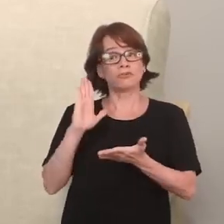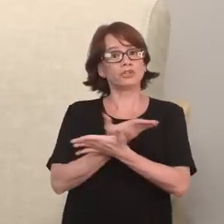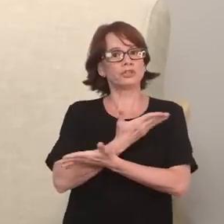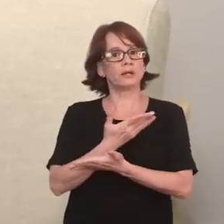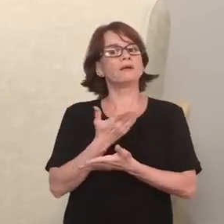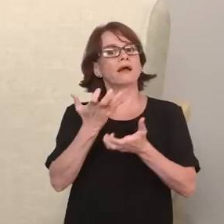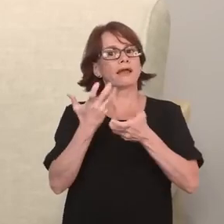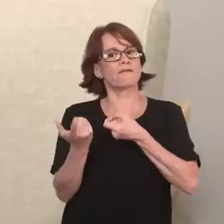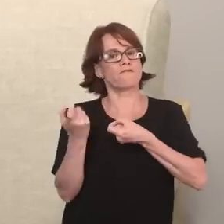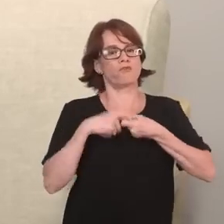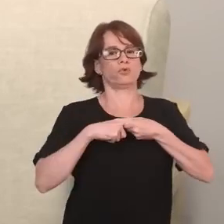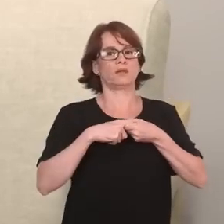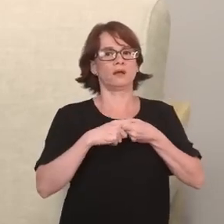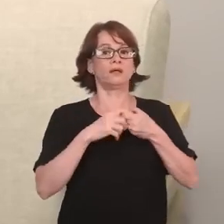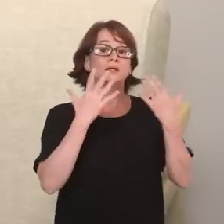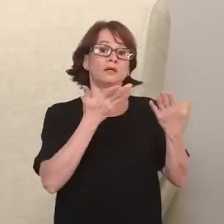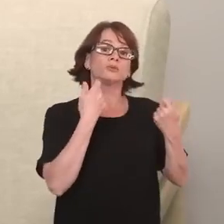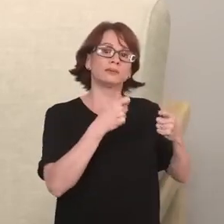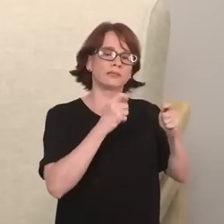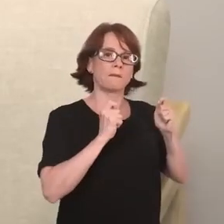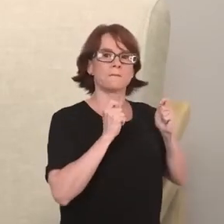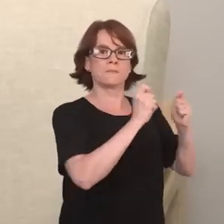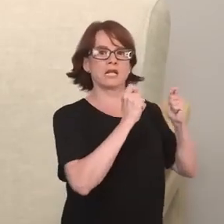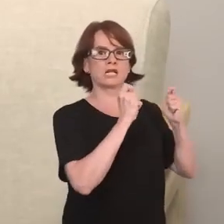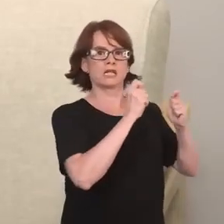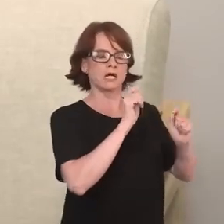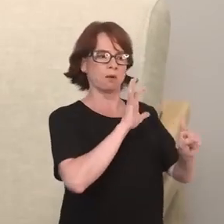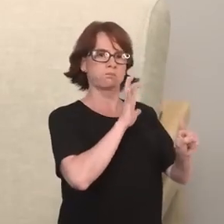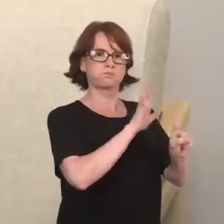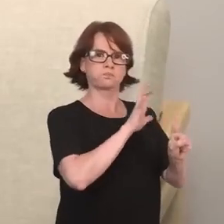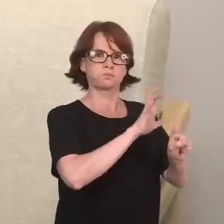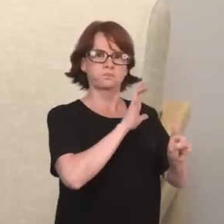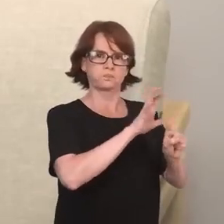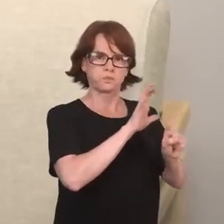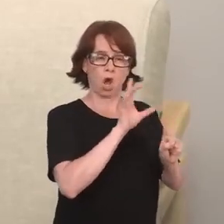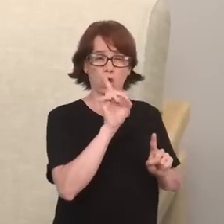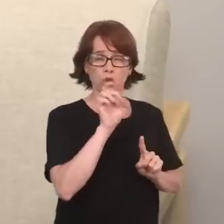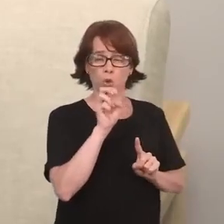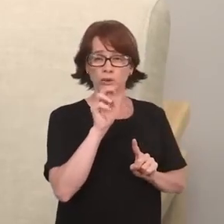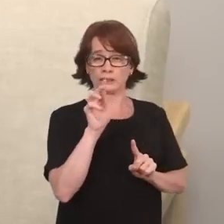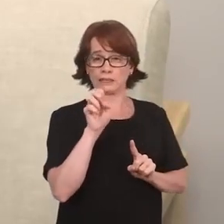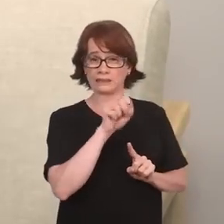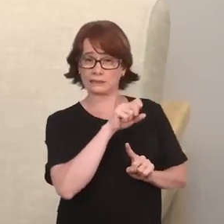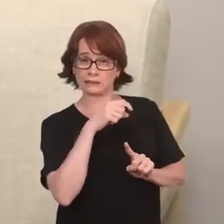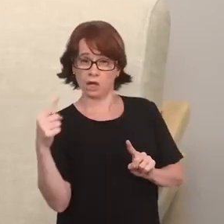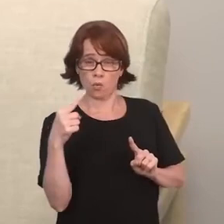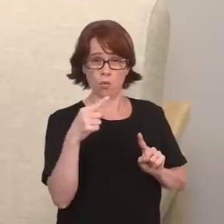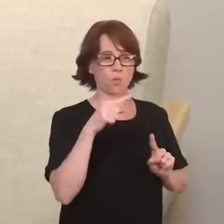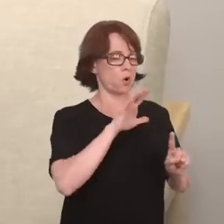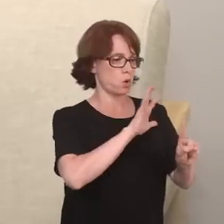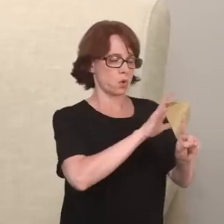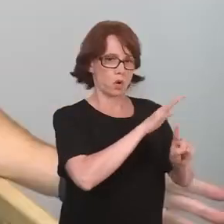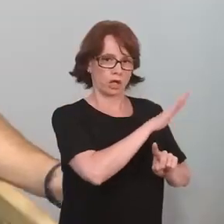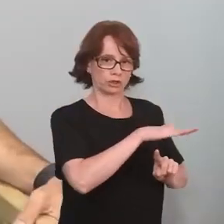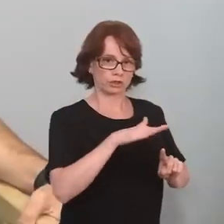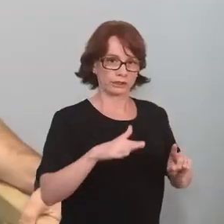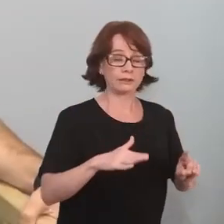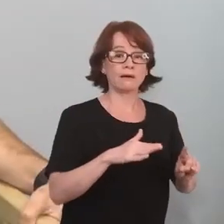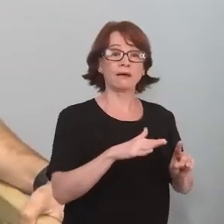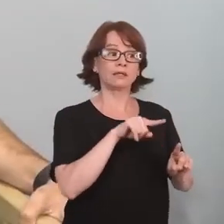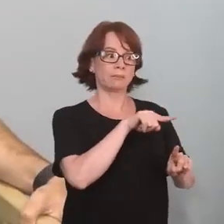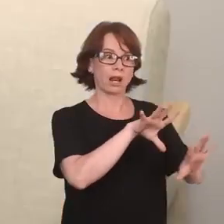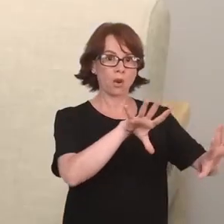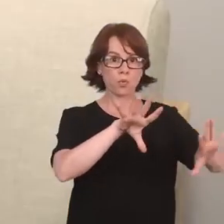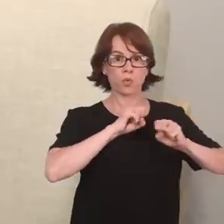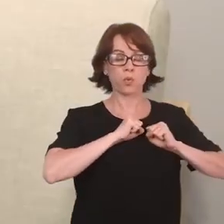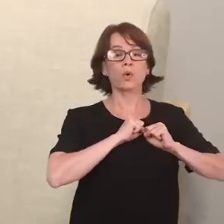eles precisam da militância, né, de doutrinar os jovens e as crianças e precisam do dinheiro que eles têm. Para financiar o projeto de